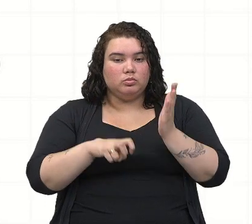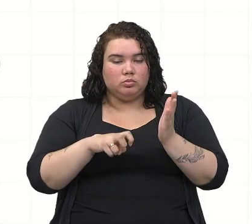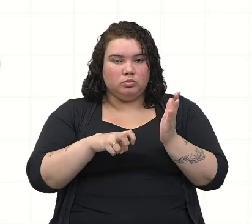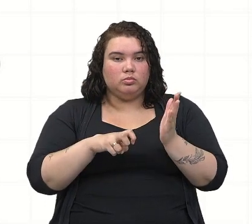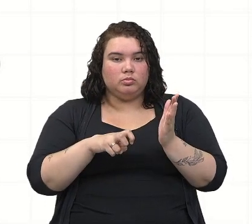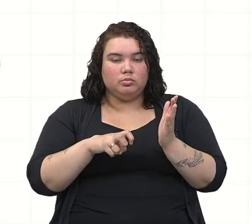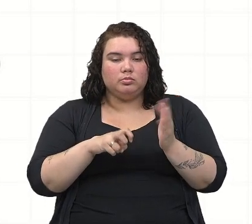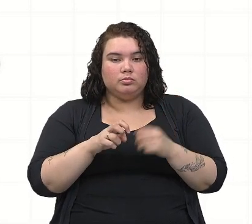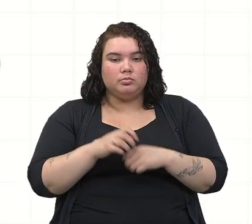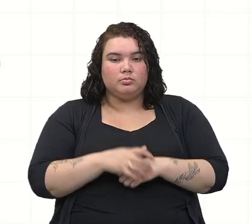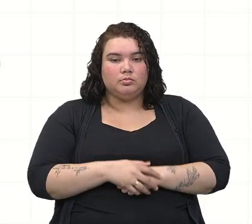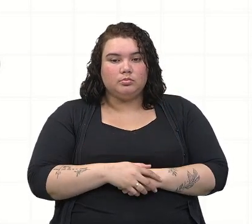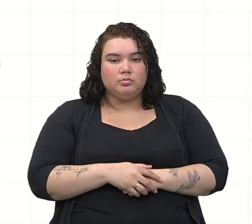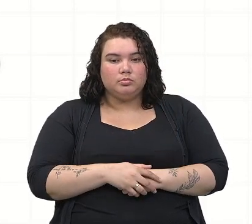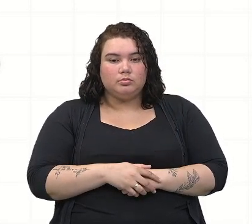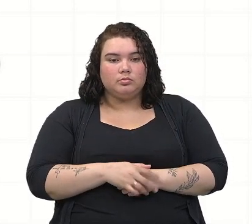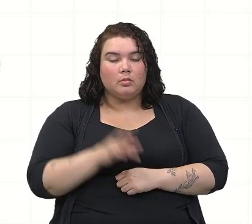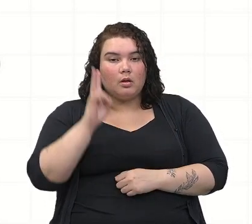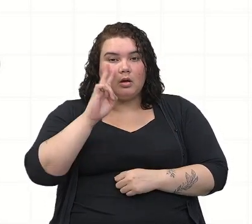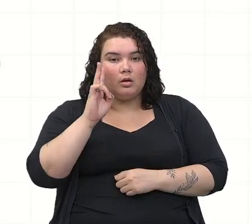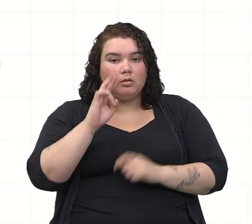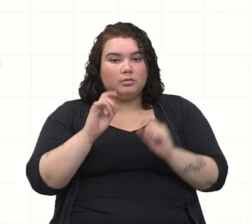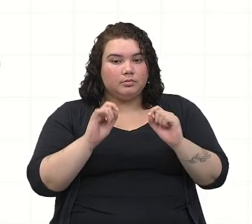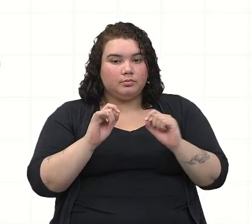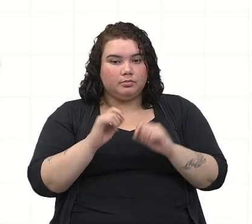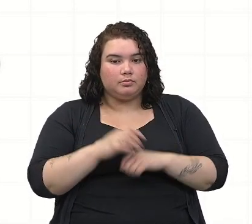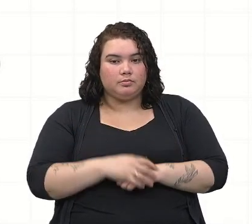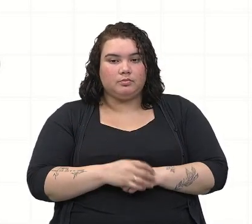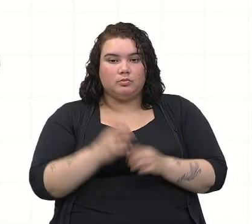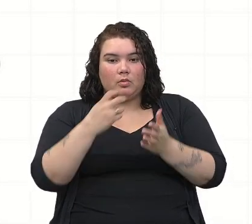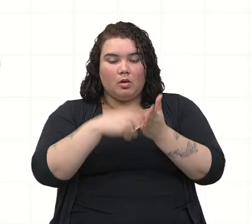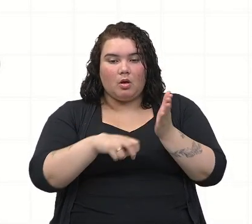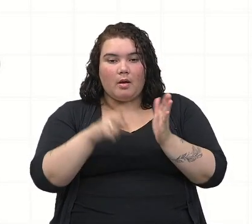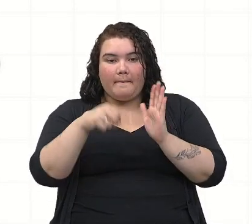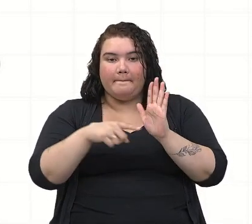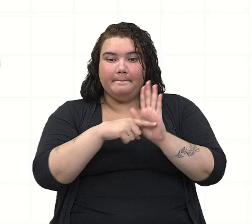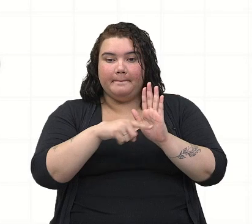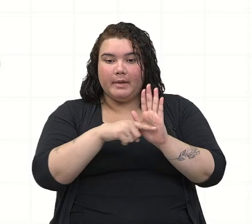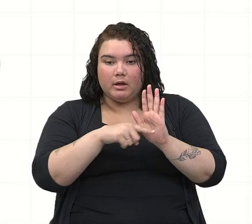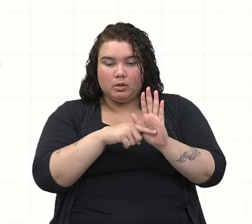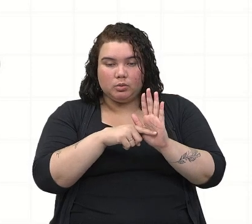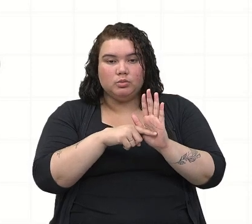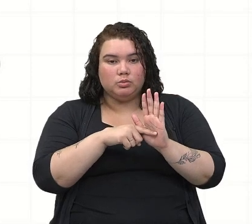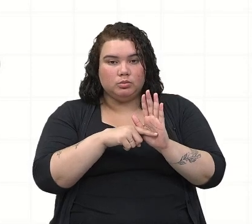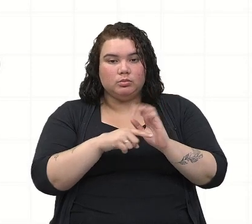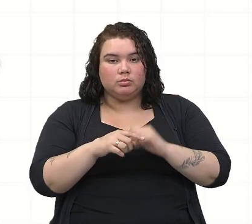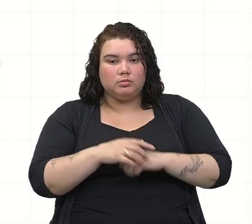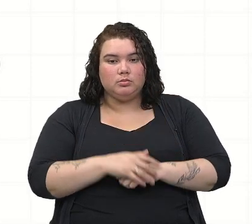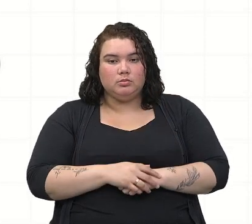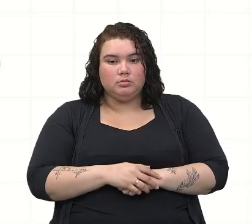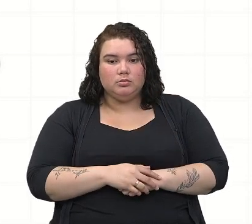a gente lembra? O desconto é menos, né? Vai ter uma subtração. Tá? Então tem